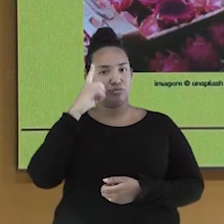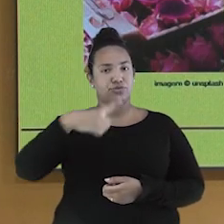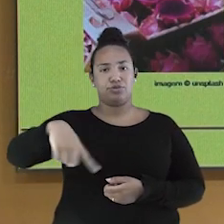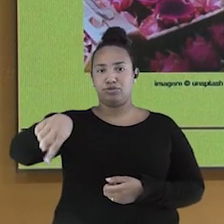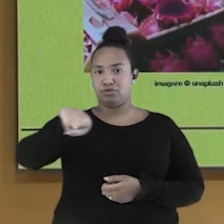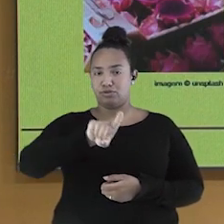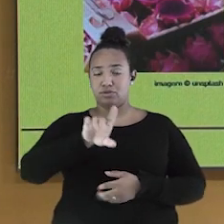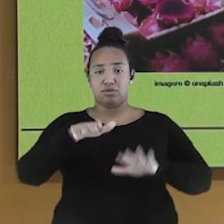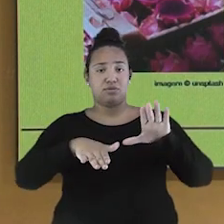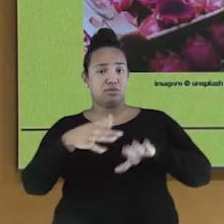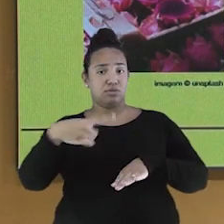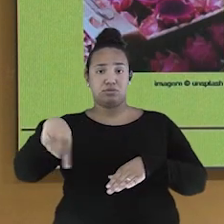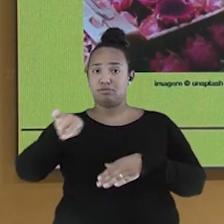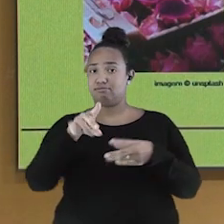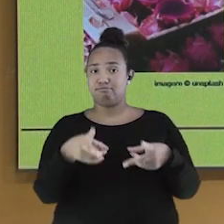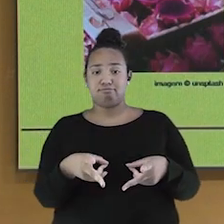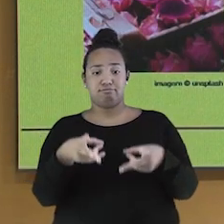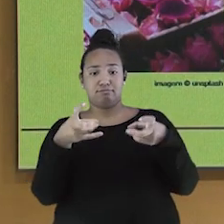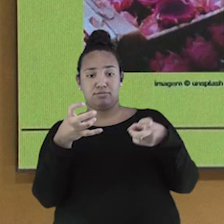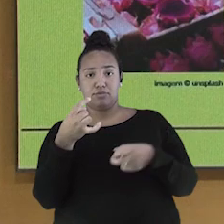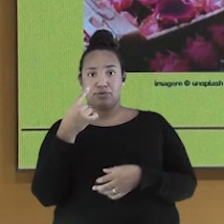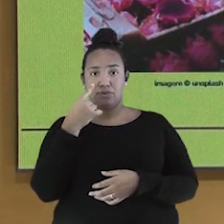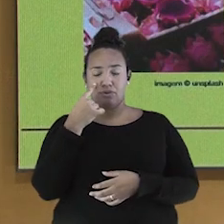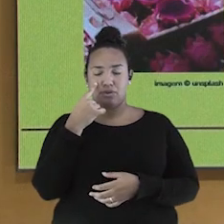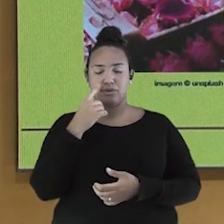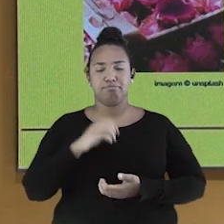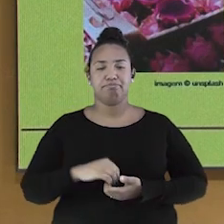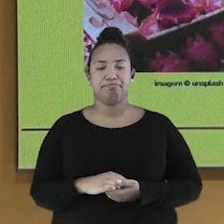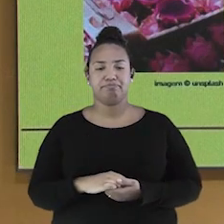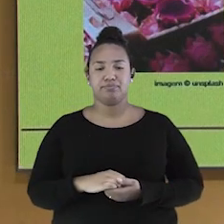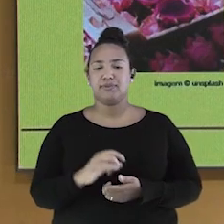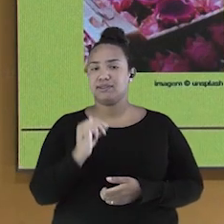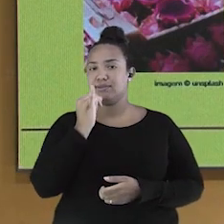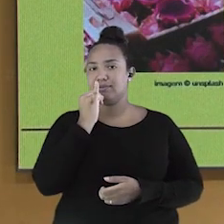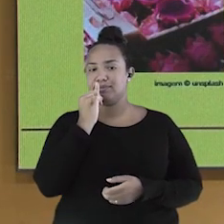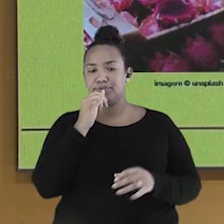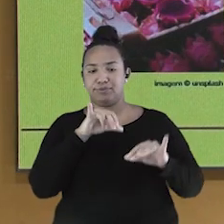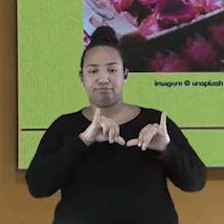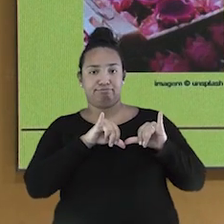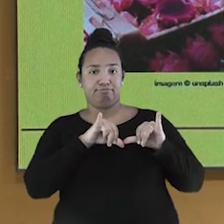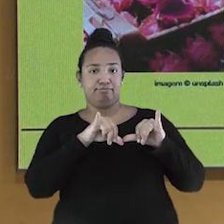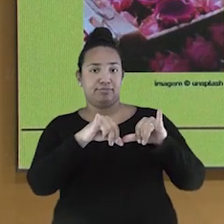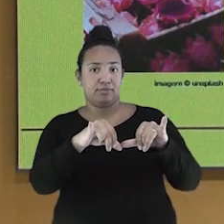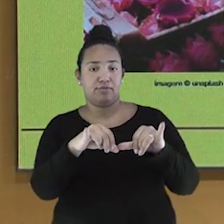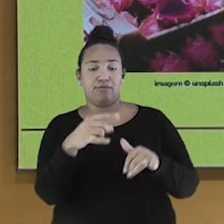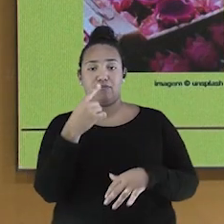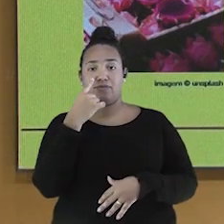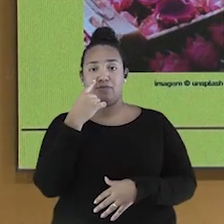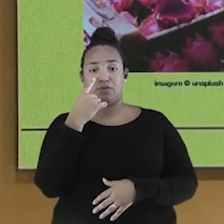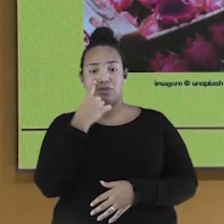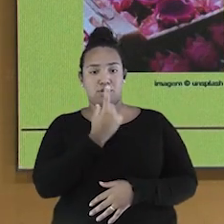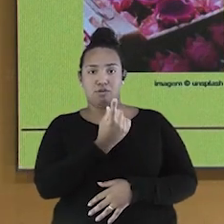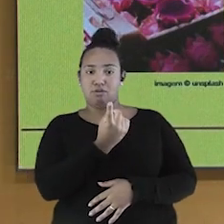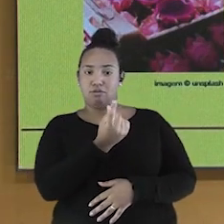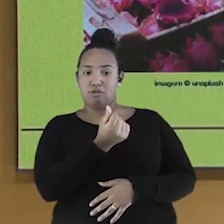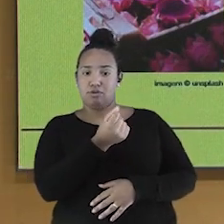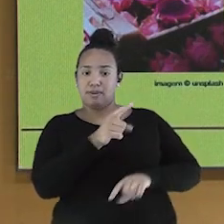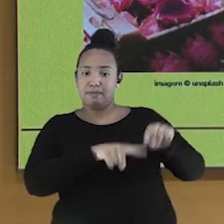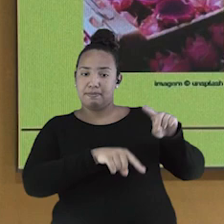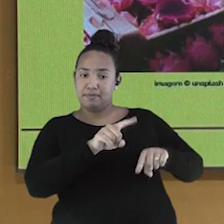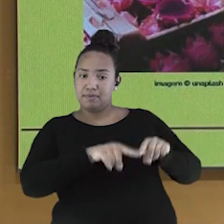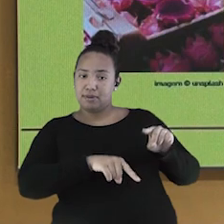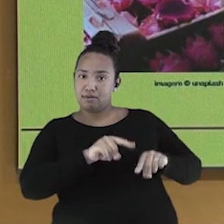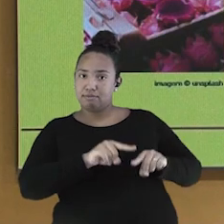nem percebemos. Quer ver só? Quando nós vamos no supermercado, vemos os preços dos